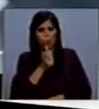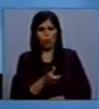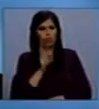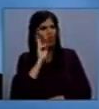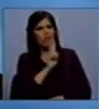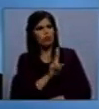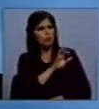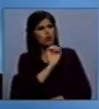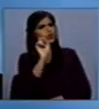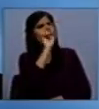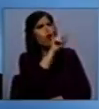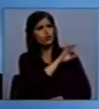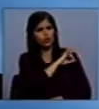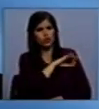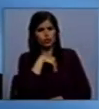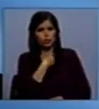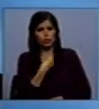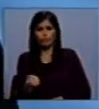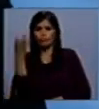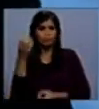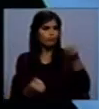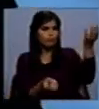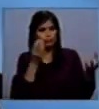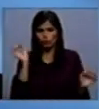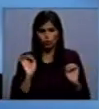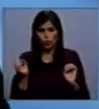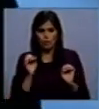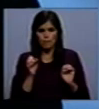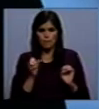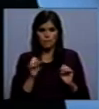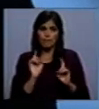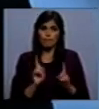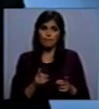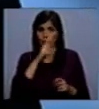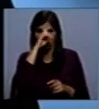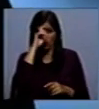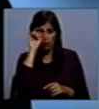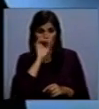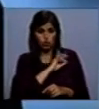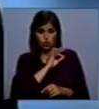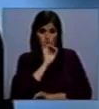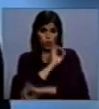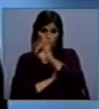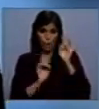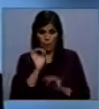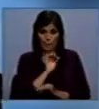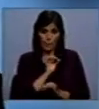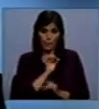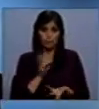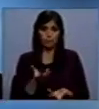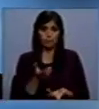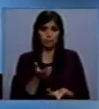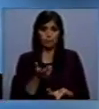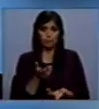sujeira é é uma dificuldade para que o senhor da europa não é nomeadamente